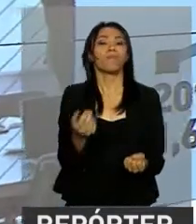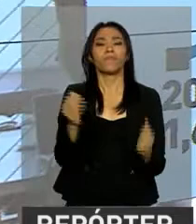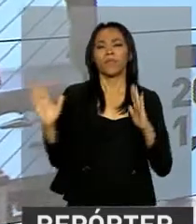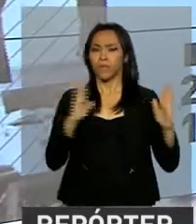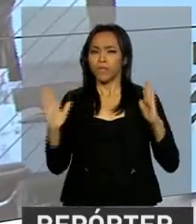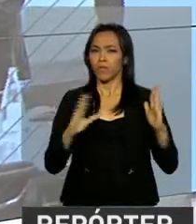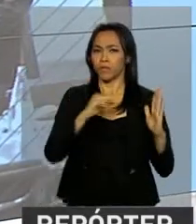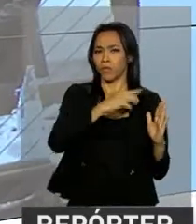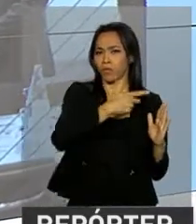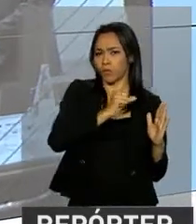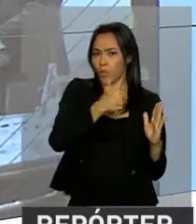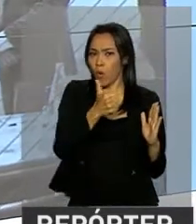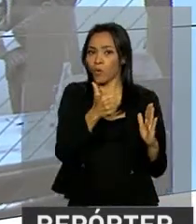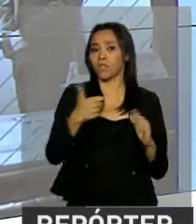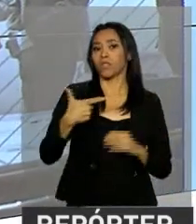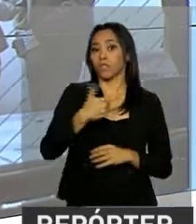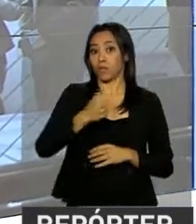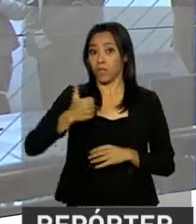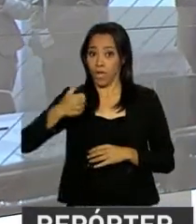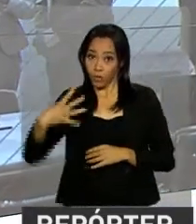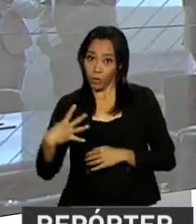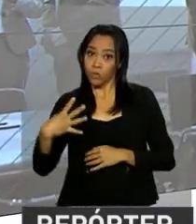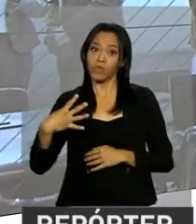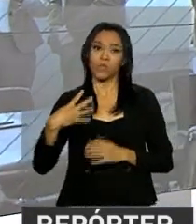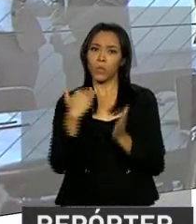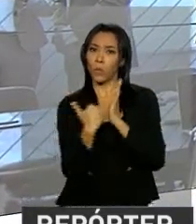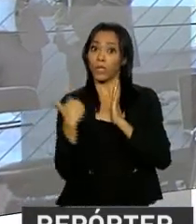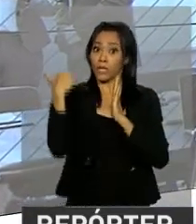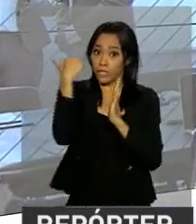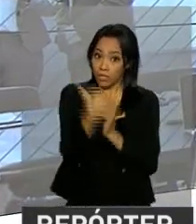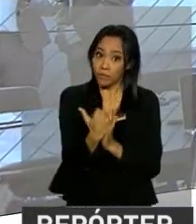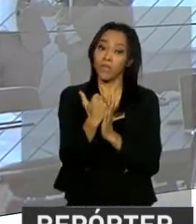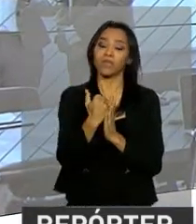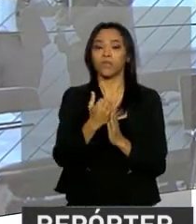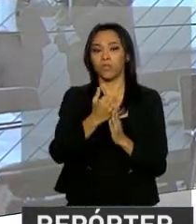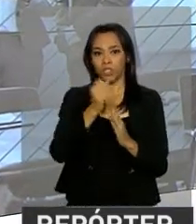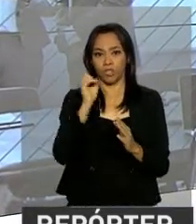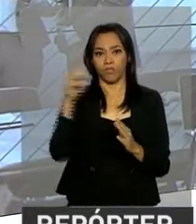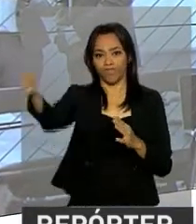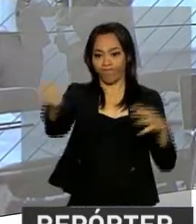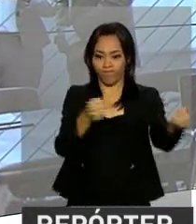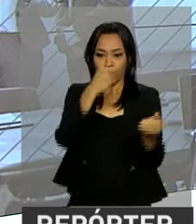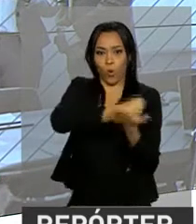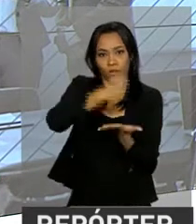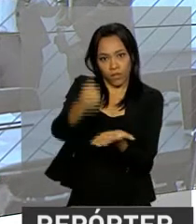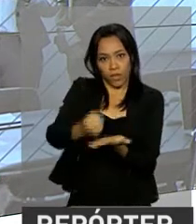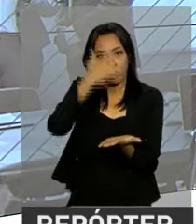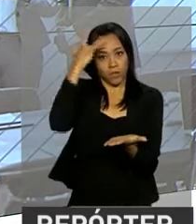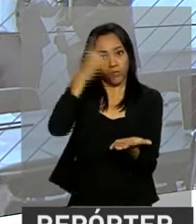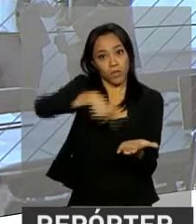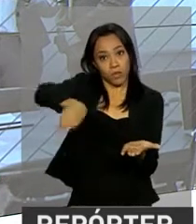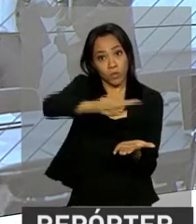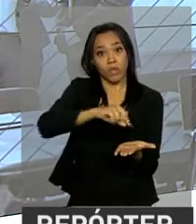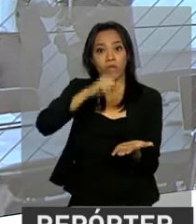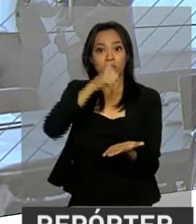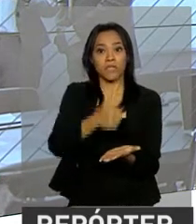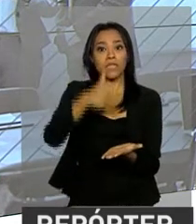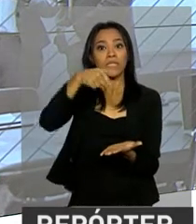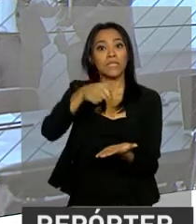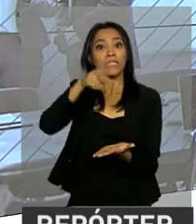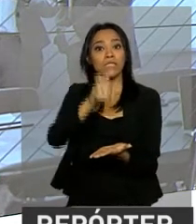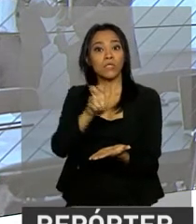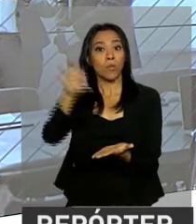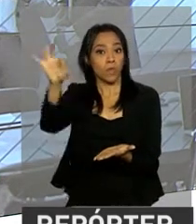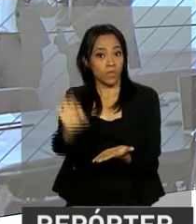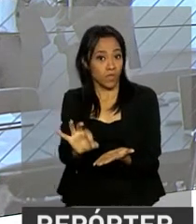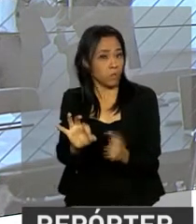Entre 2011 e 2014, o crescimento no número de empregados dessas empresas foi de 175%,